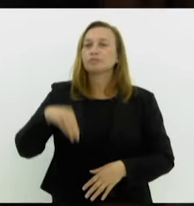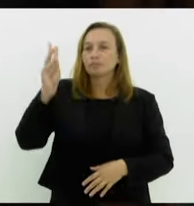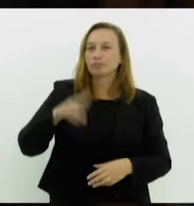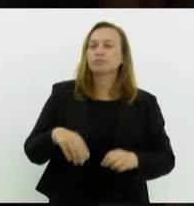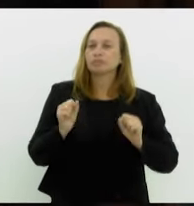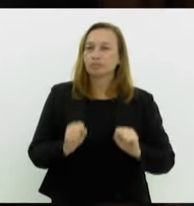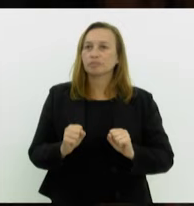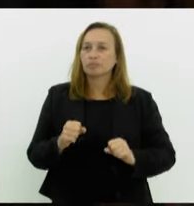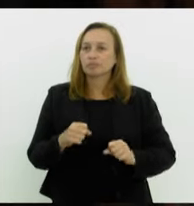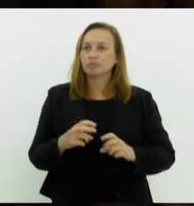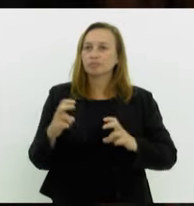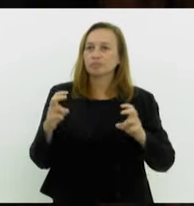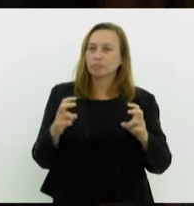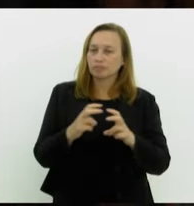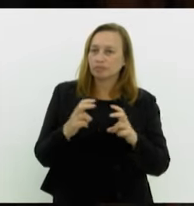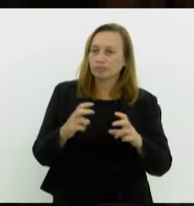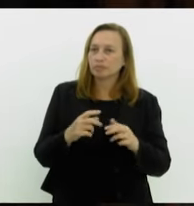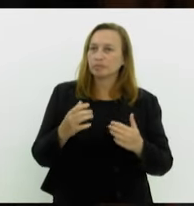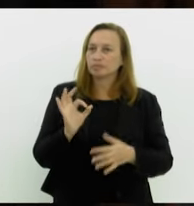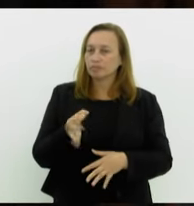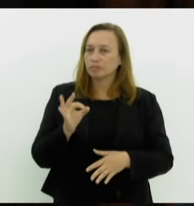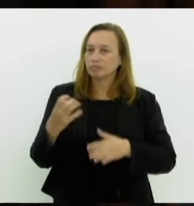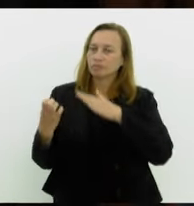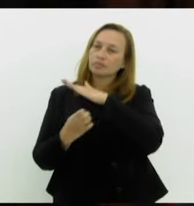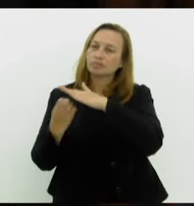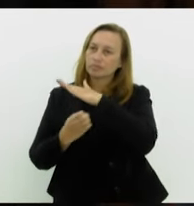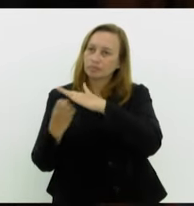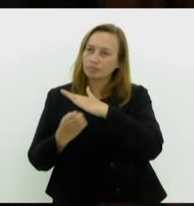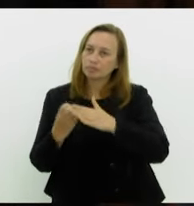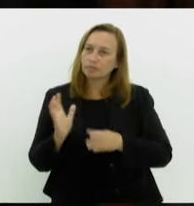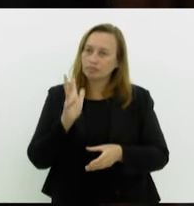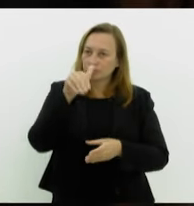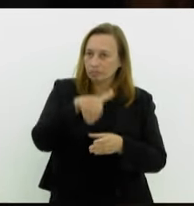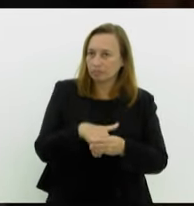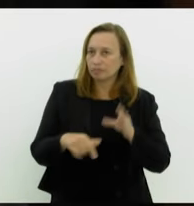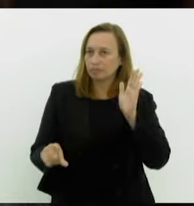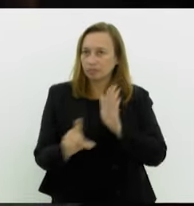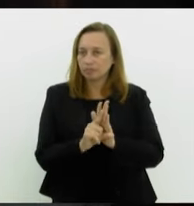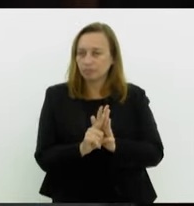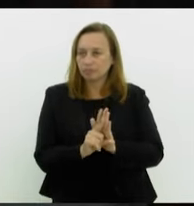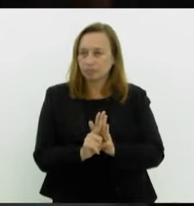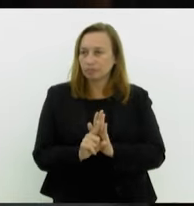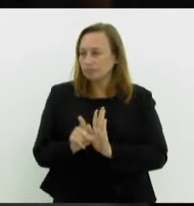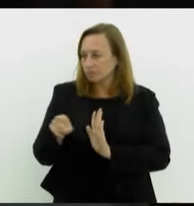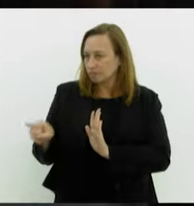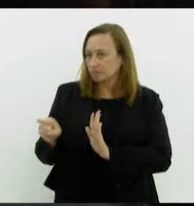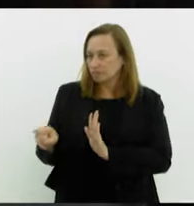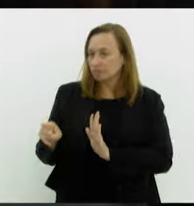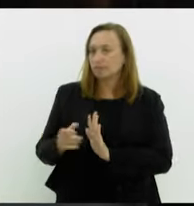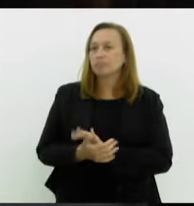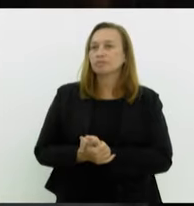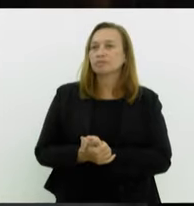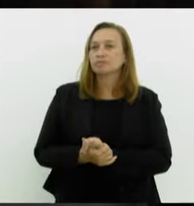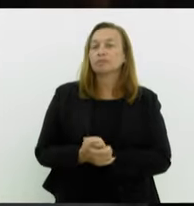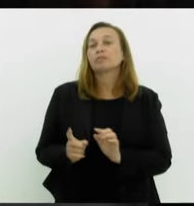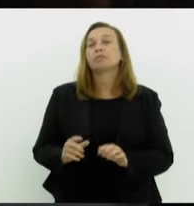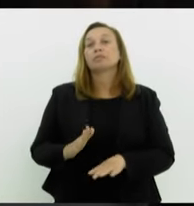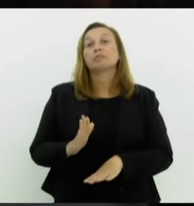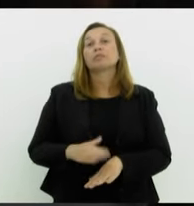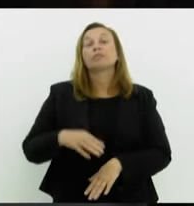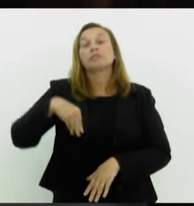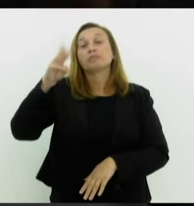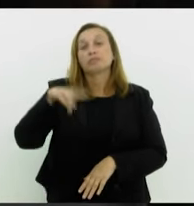lá brigando normalmente são as empresas para votar uma lei elas estão lá mas quem mais